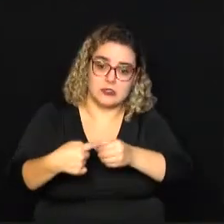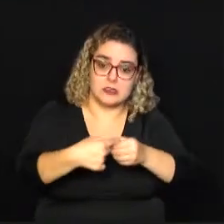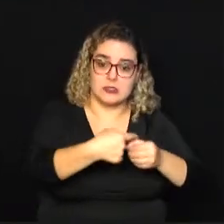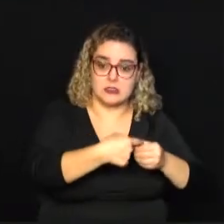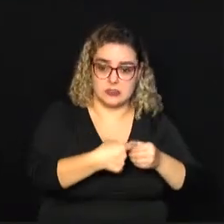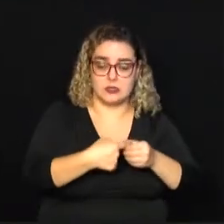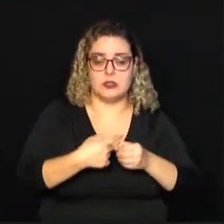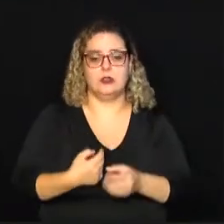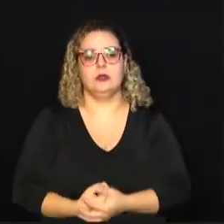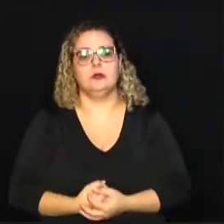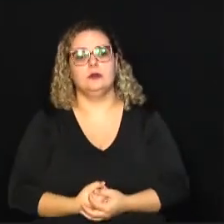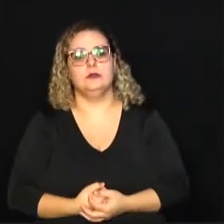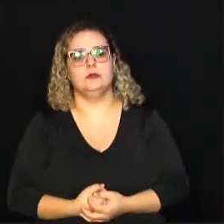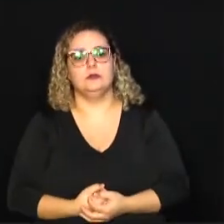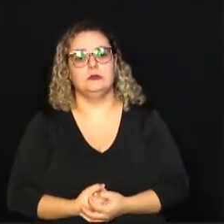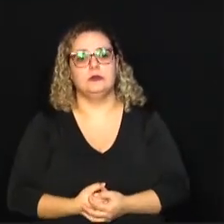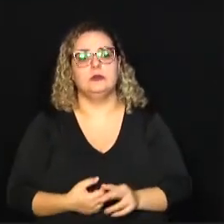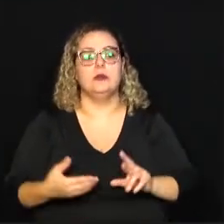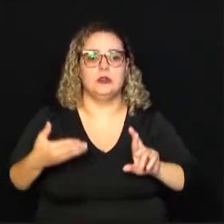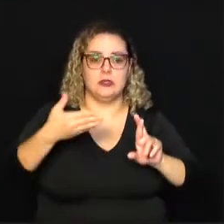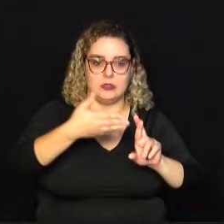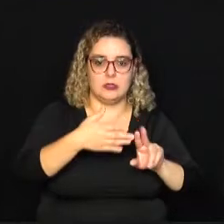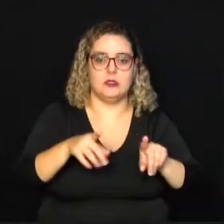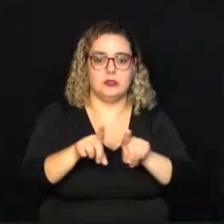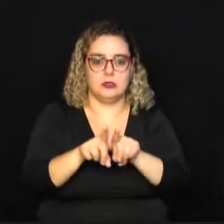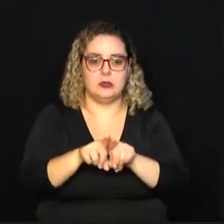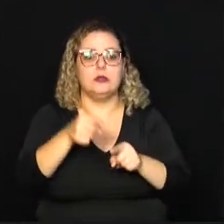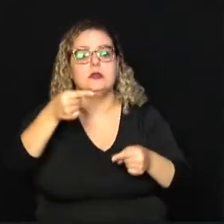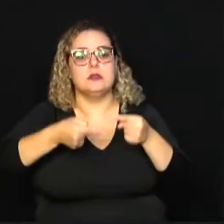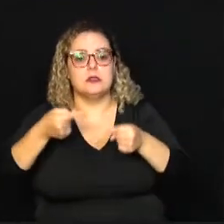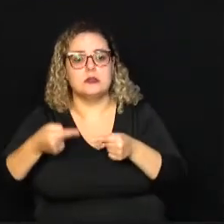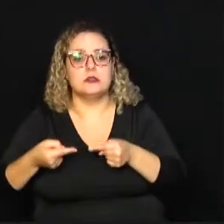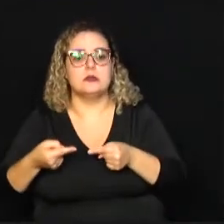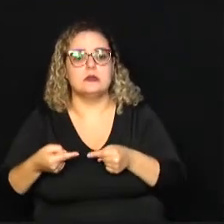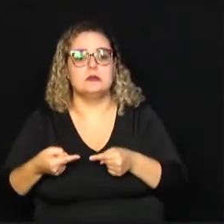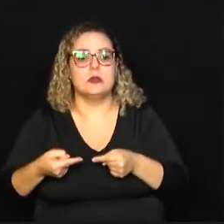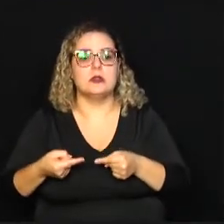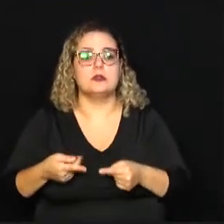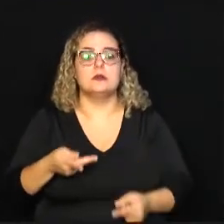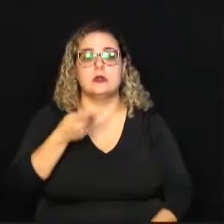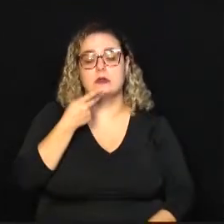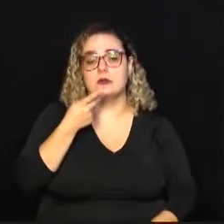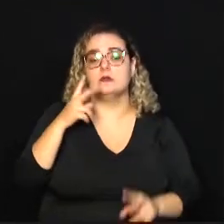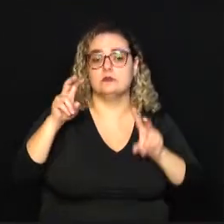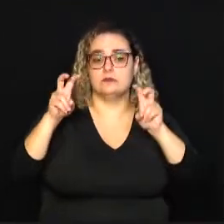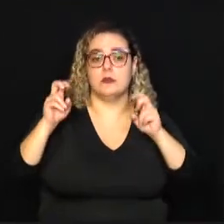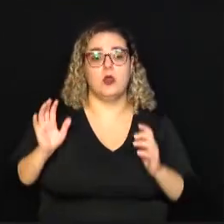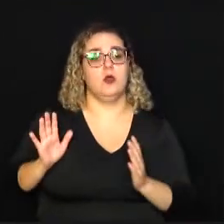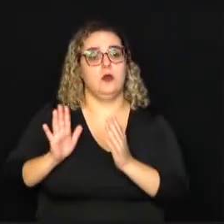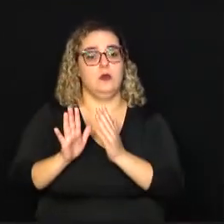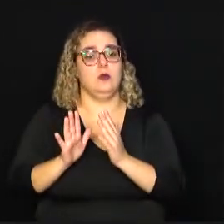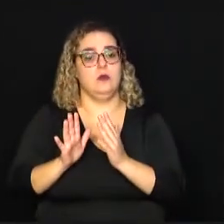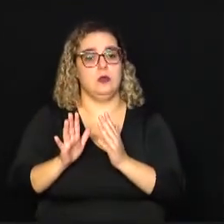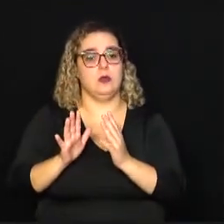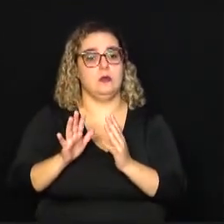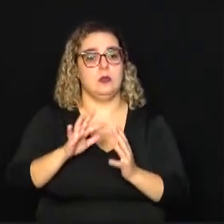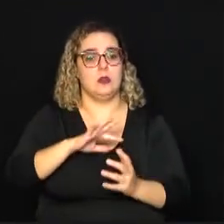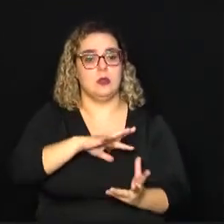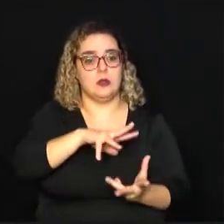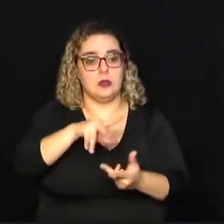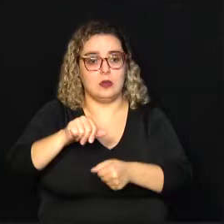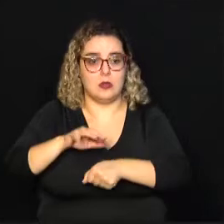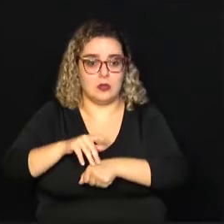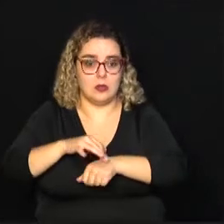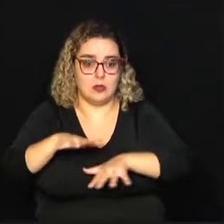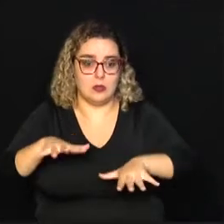a representante que está aqui conosco também nesse debate público, para falar sobre o tema, né? Enfrentamento da pandemia em Campinas e as novas cepas